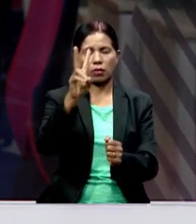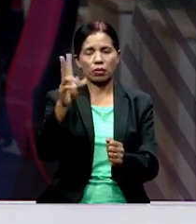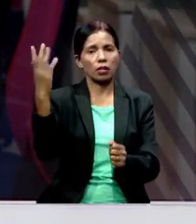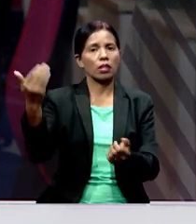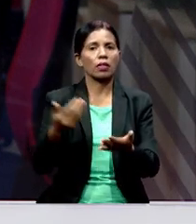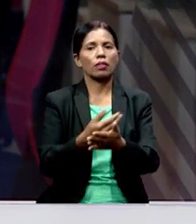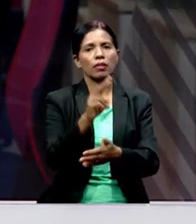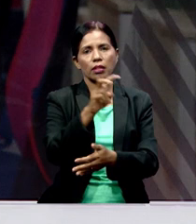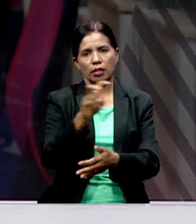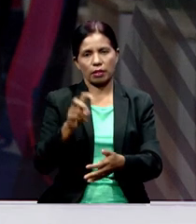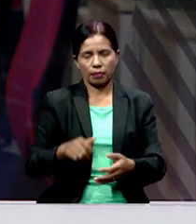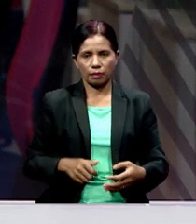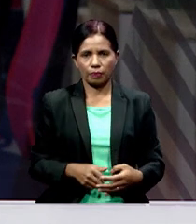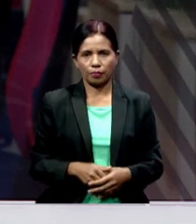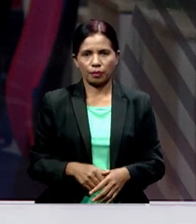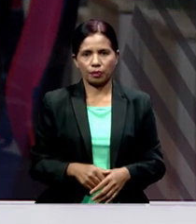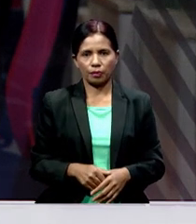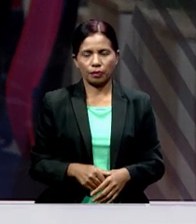Zelândia.